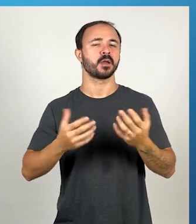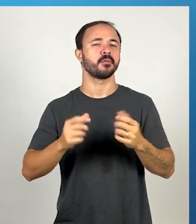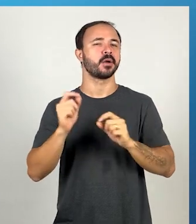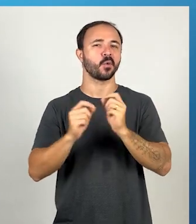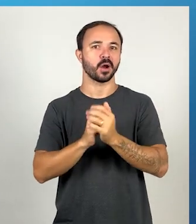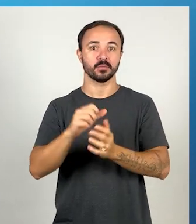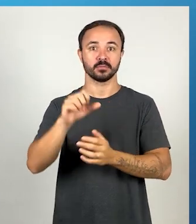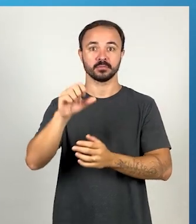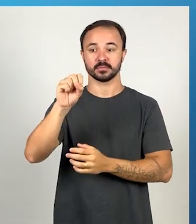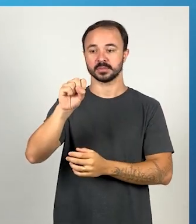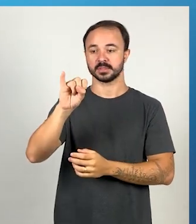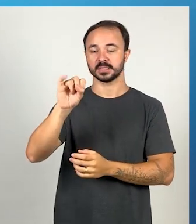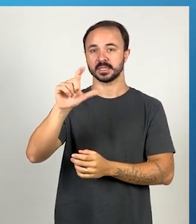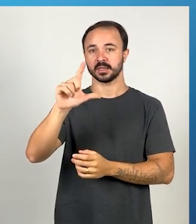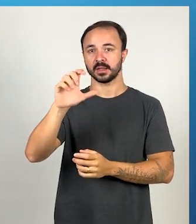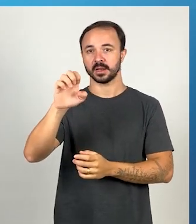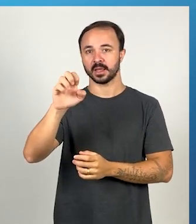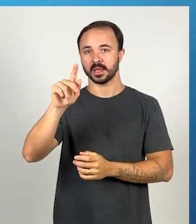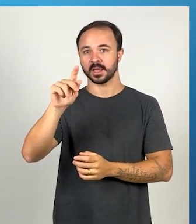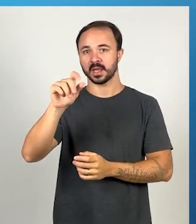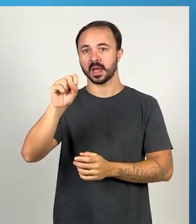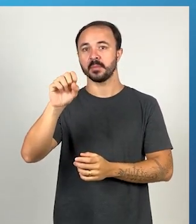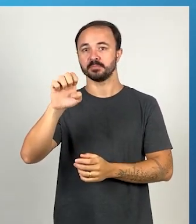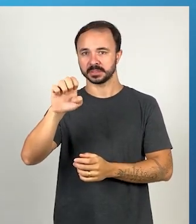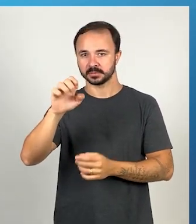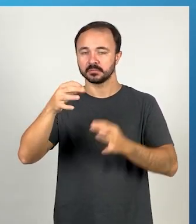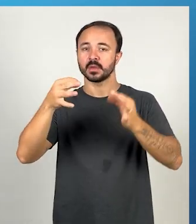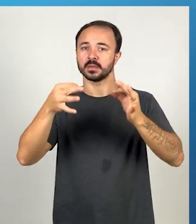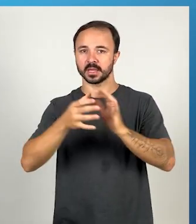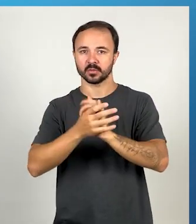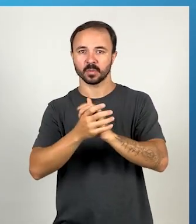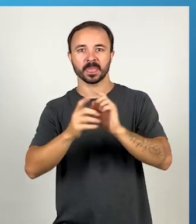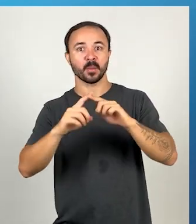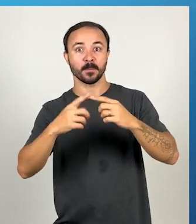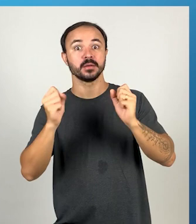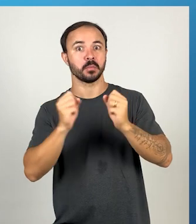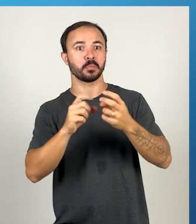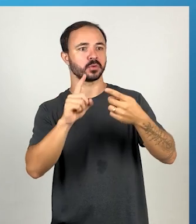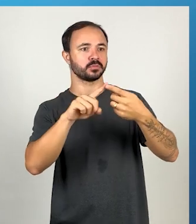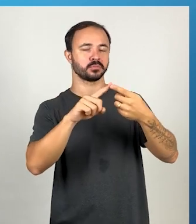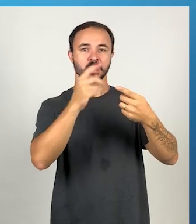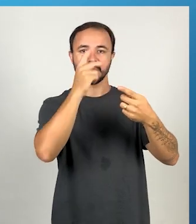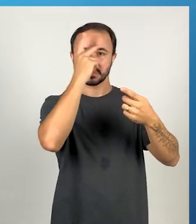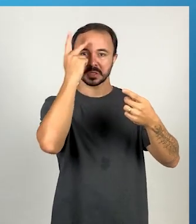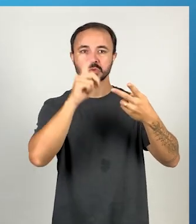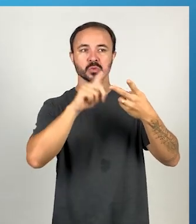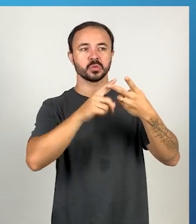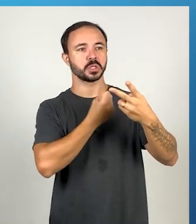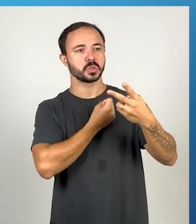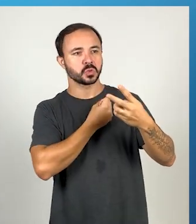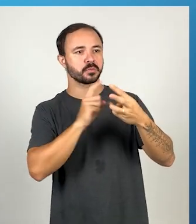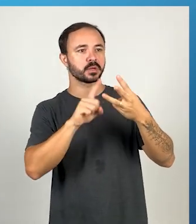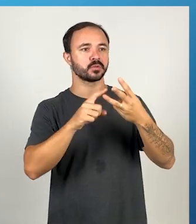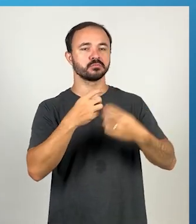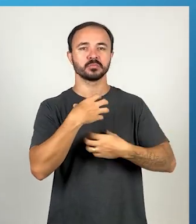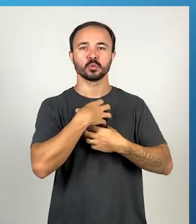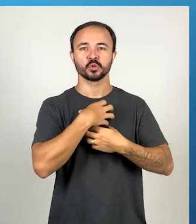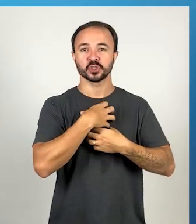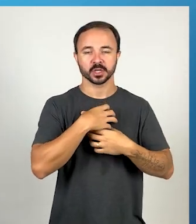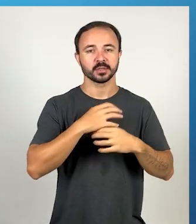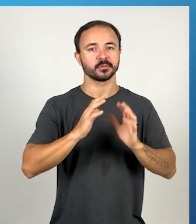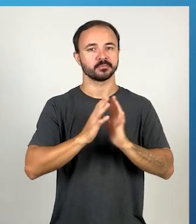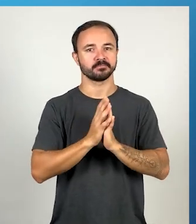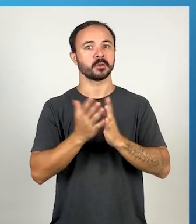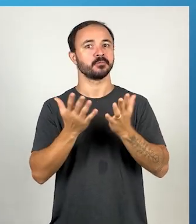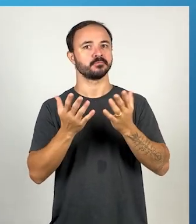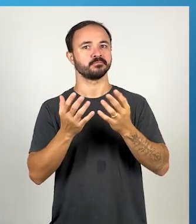a silepse. Mas nós sabemos que a silepse pode ser de gênero, de número ou de pessoa. Então, vamos